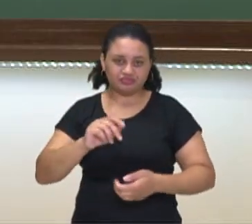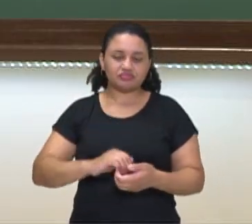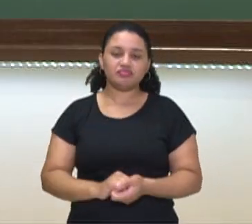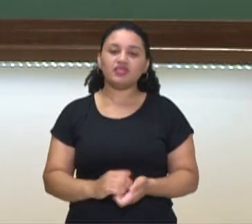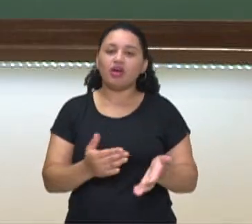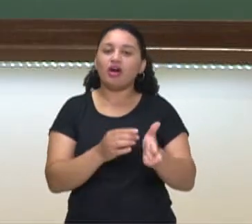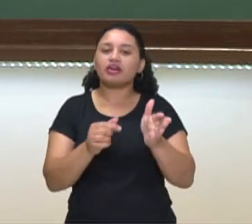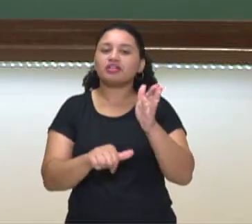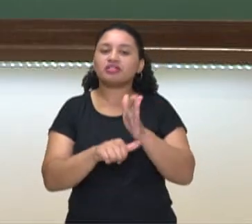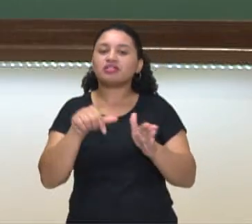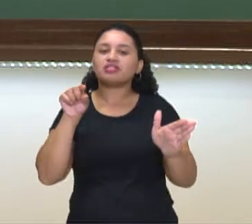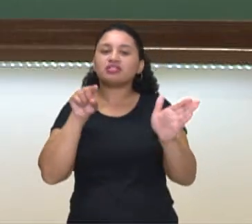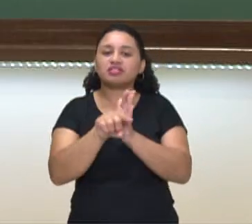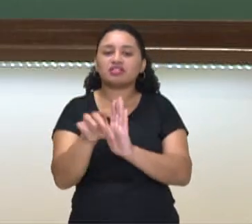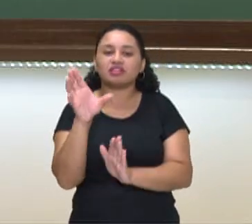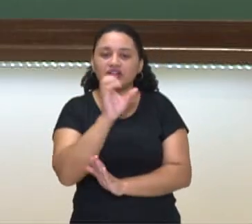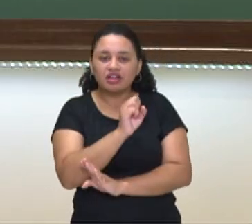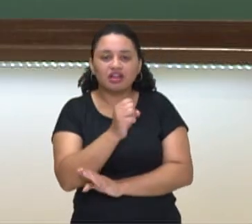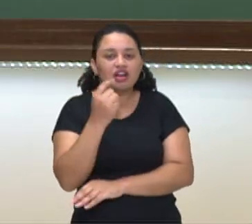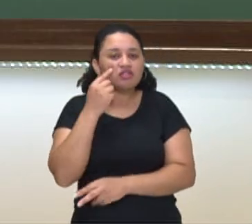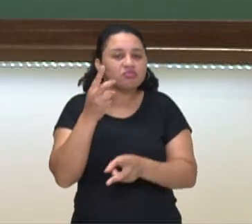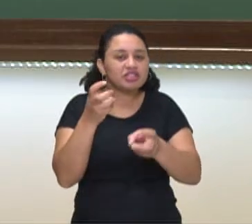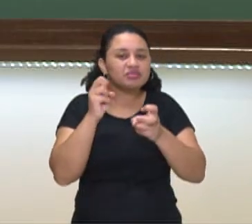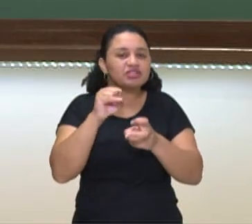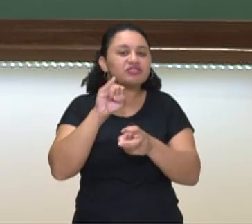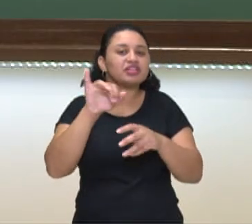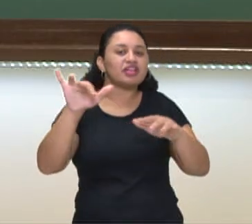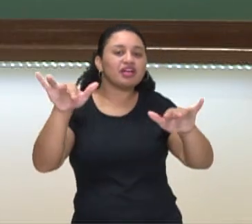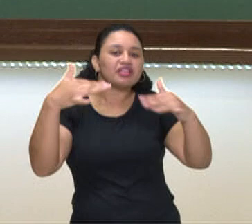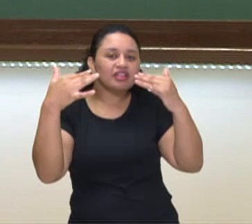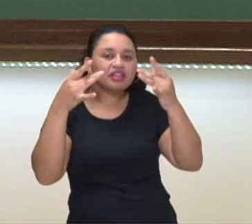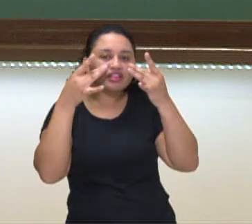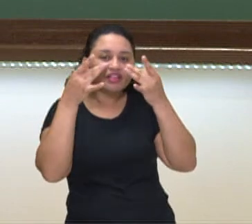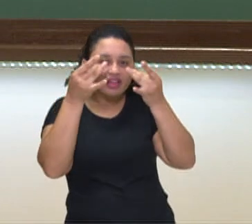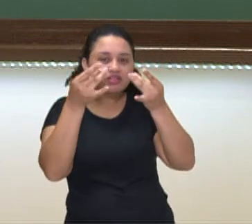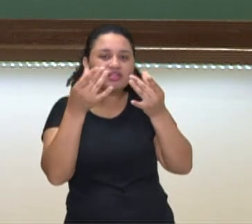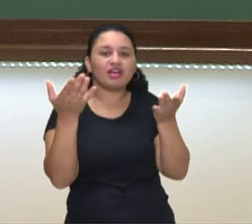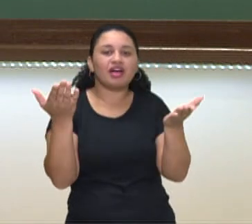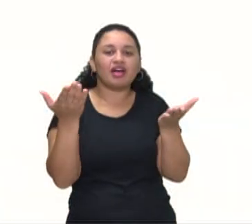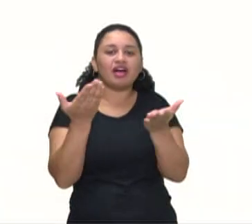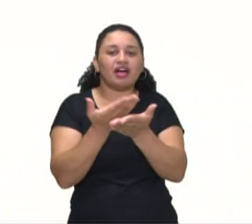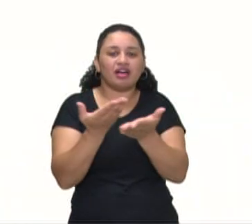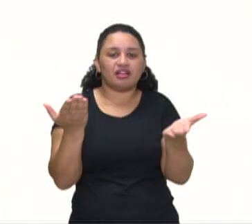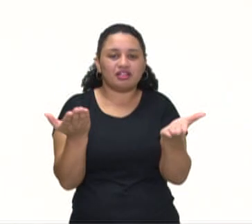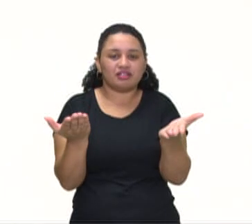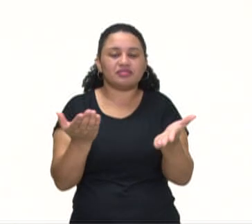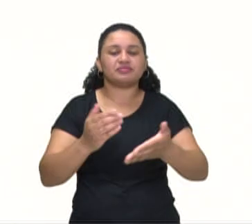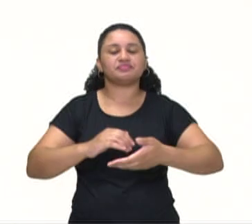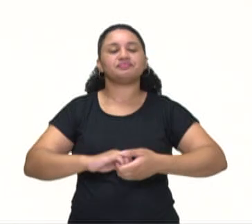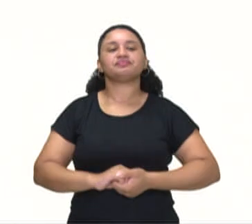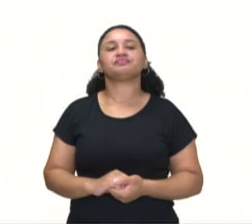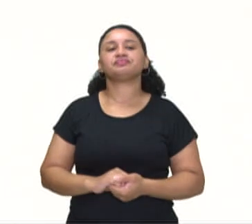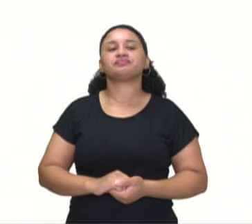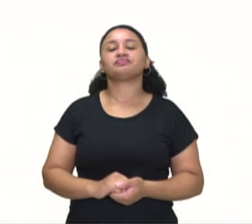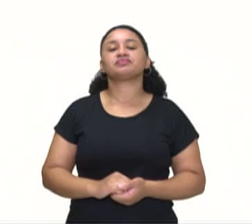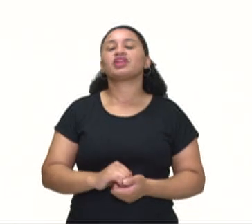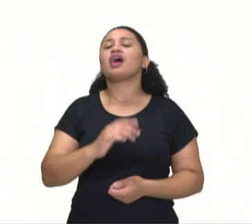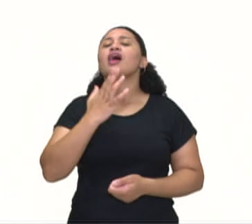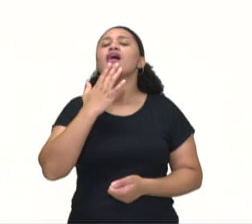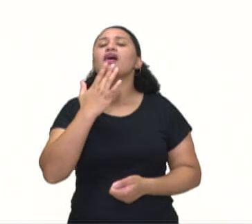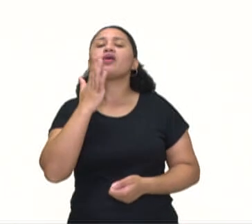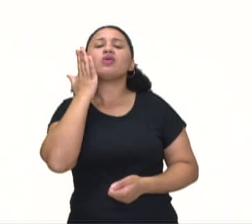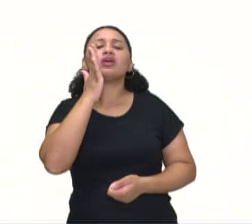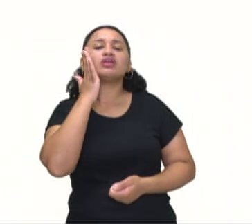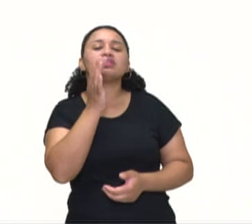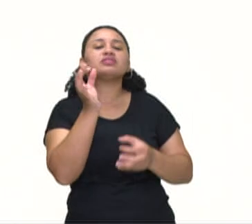primeiro quiz? Vamos ver se você está ligado nesta aula? Sobre a cor azul, é